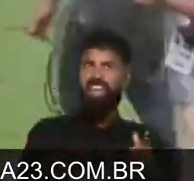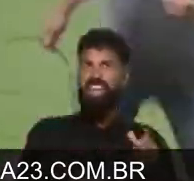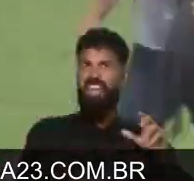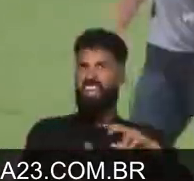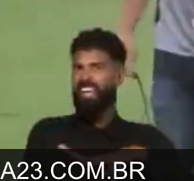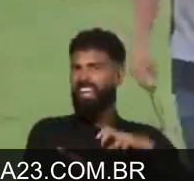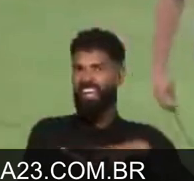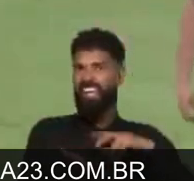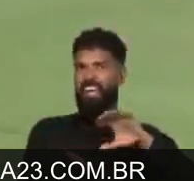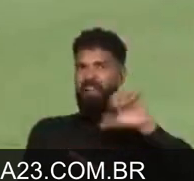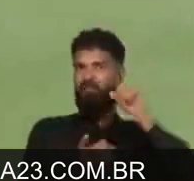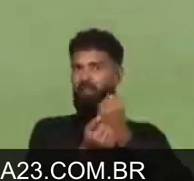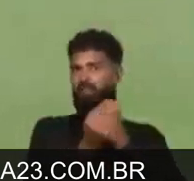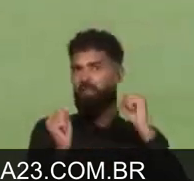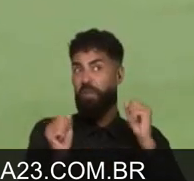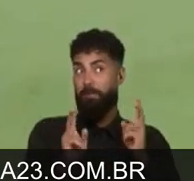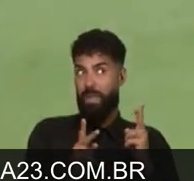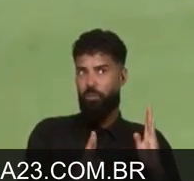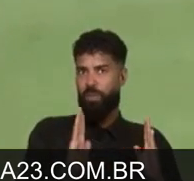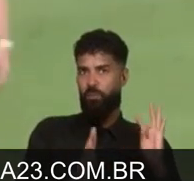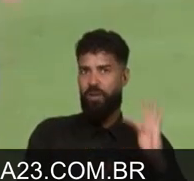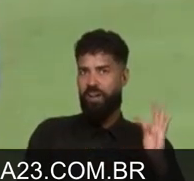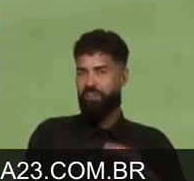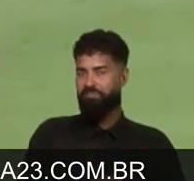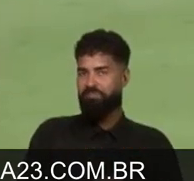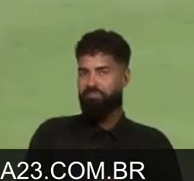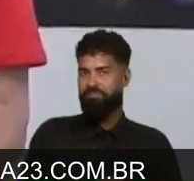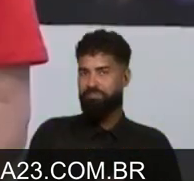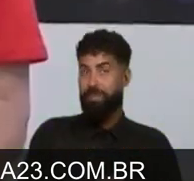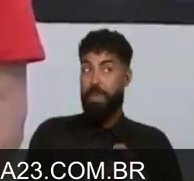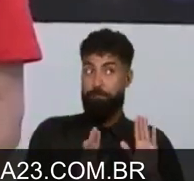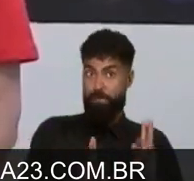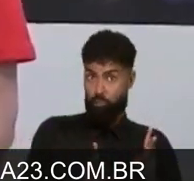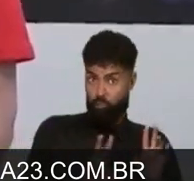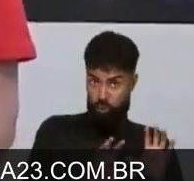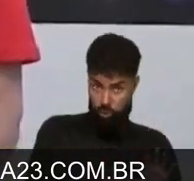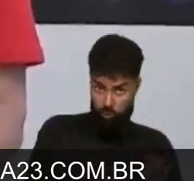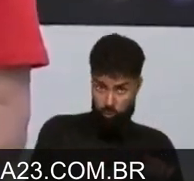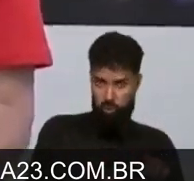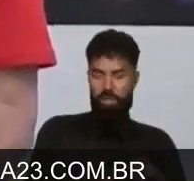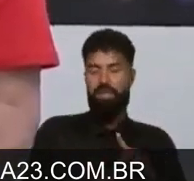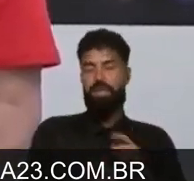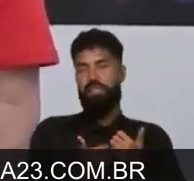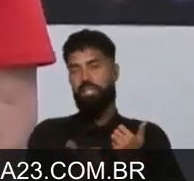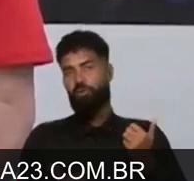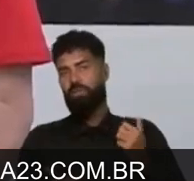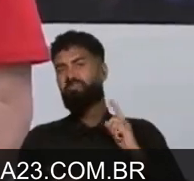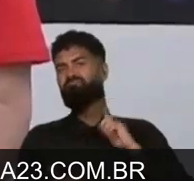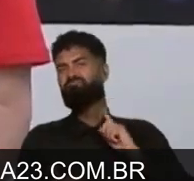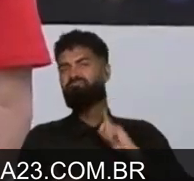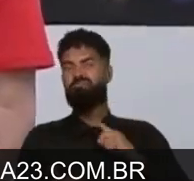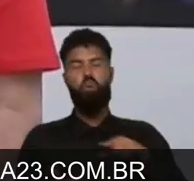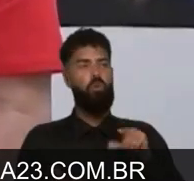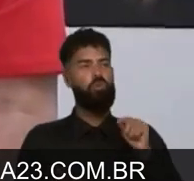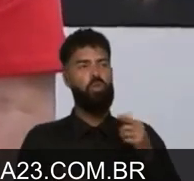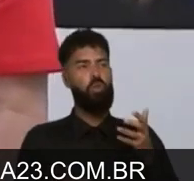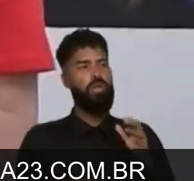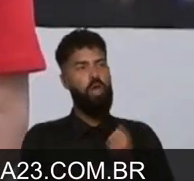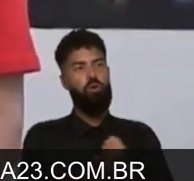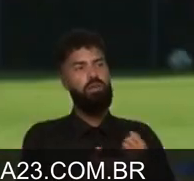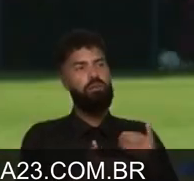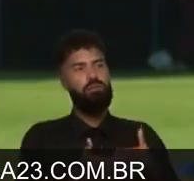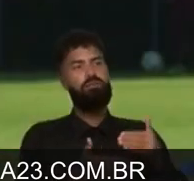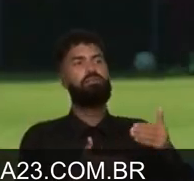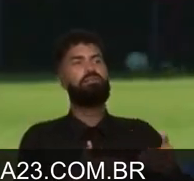da Libertadores na mesma temporada. Apesar disso, a diretoria rubro-negra optou por não renovar o vínculo com o